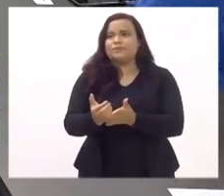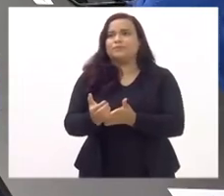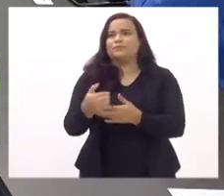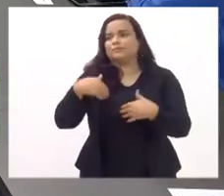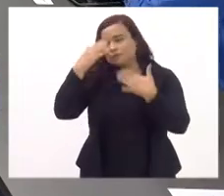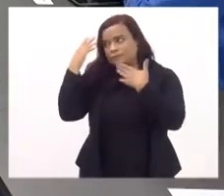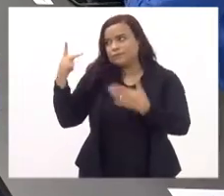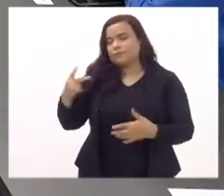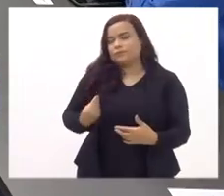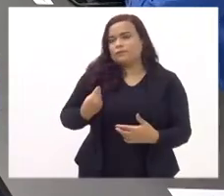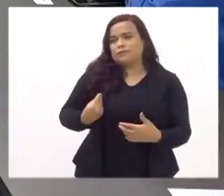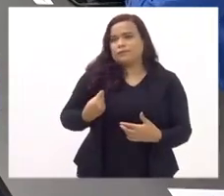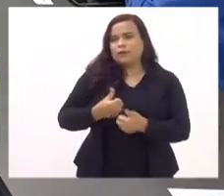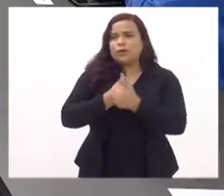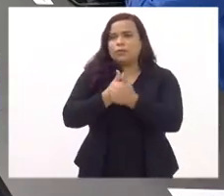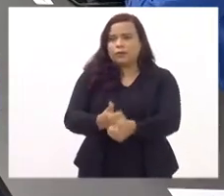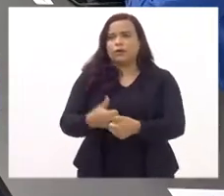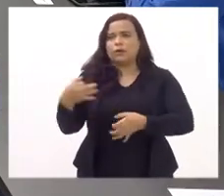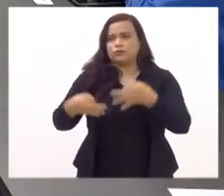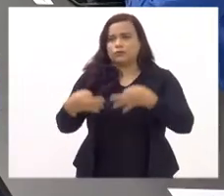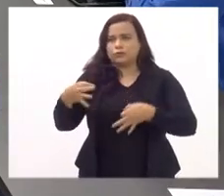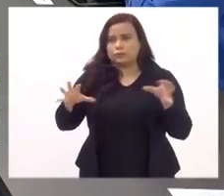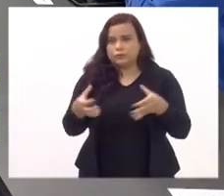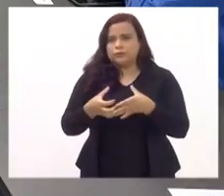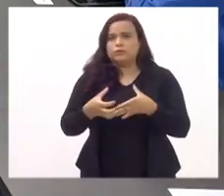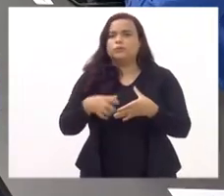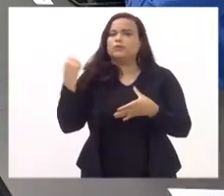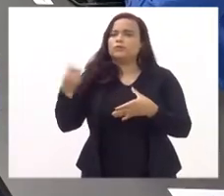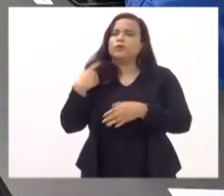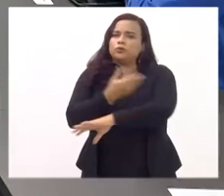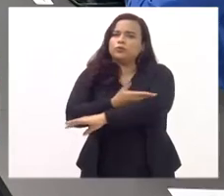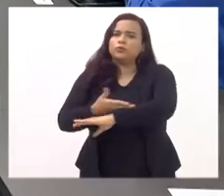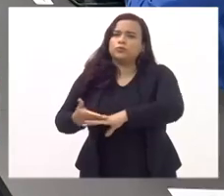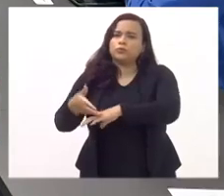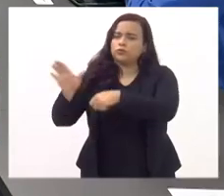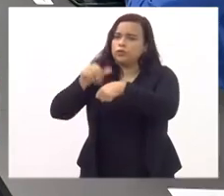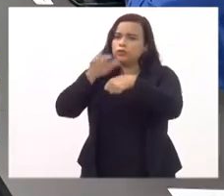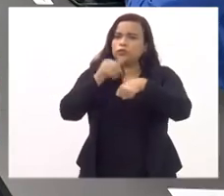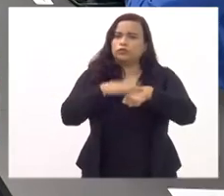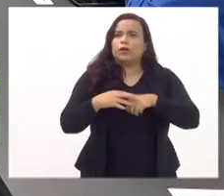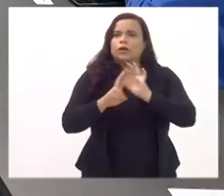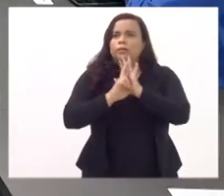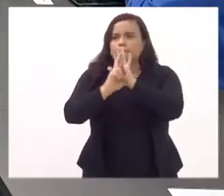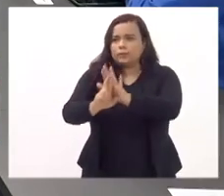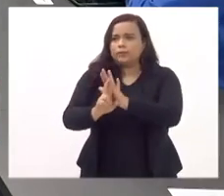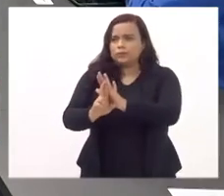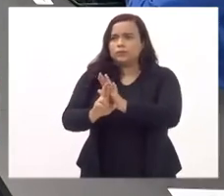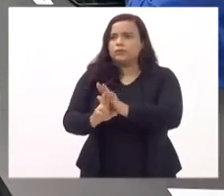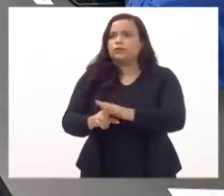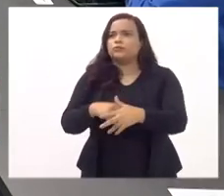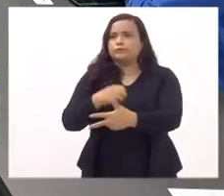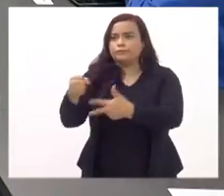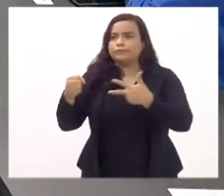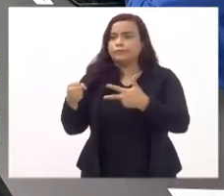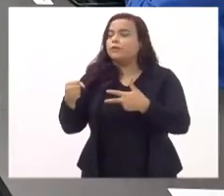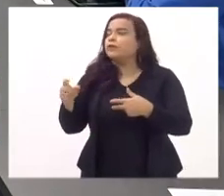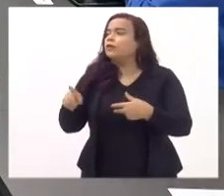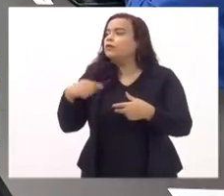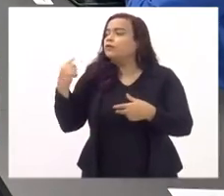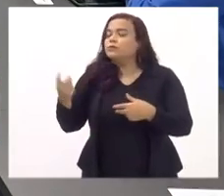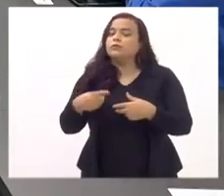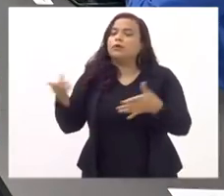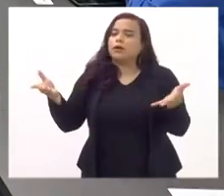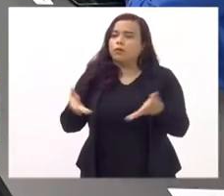por acompanhar o conjunto da audiência. Geralmente a gente chama os representantes do Poder Público para fazer uma fala inicial, mas dessa vez